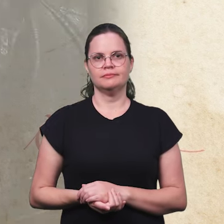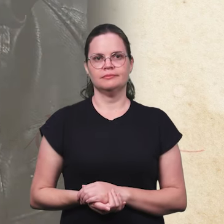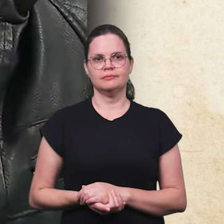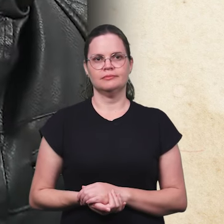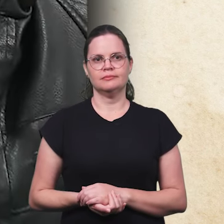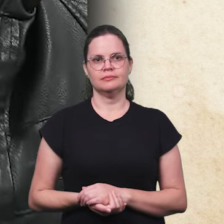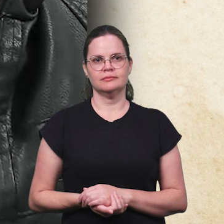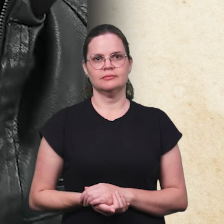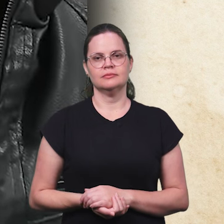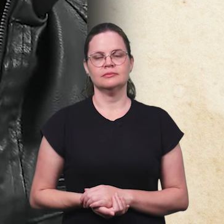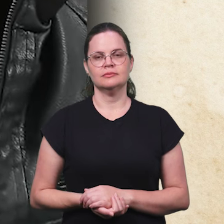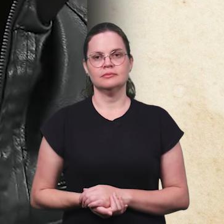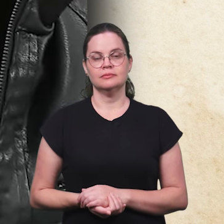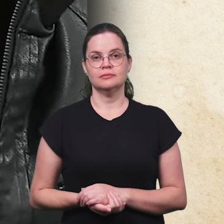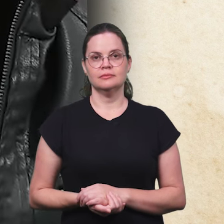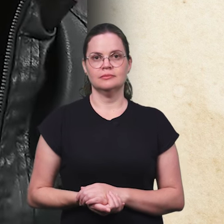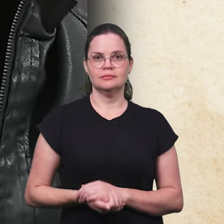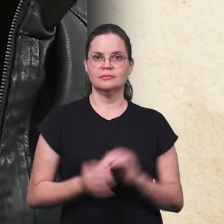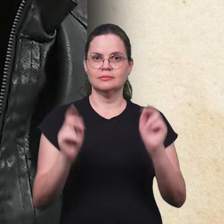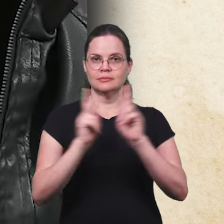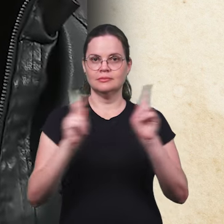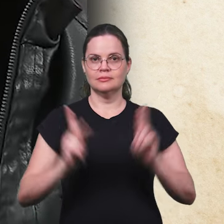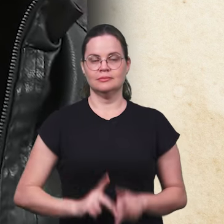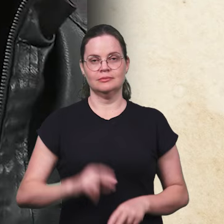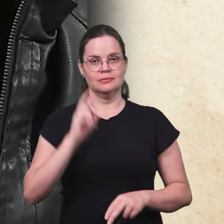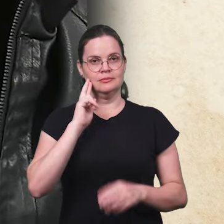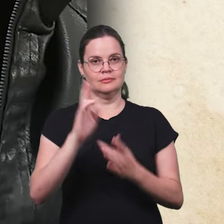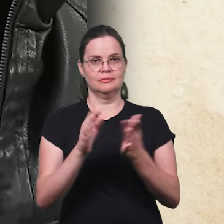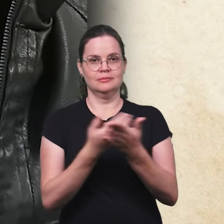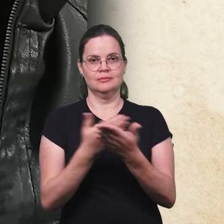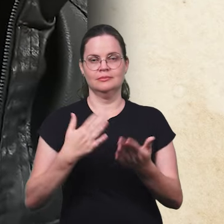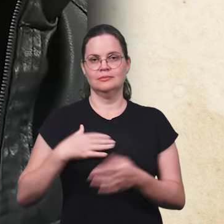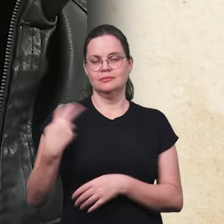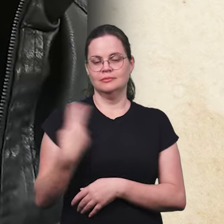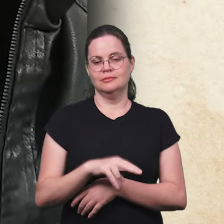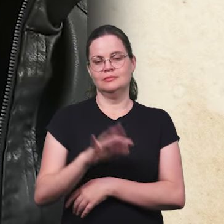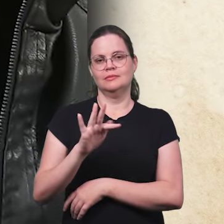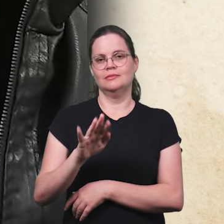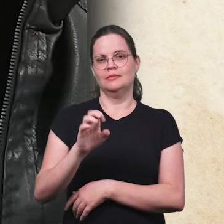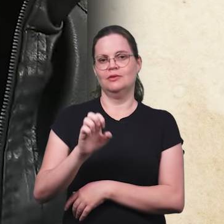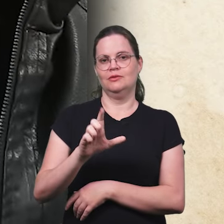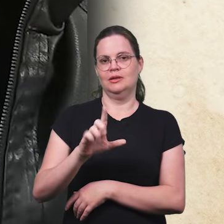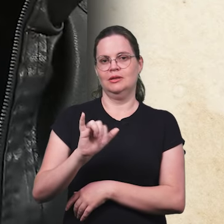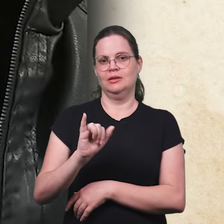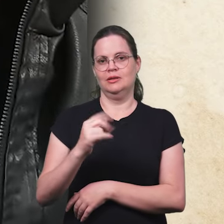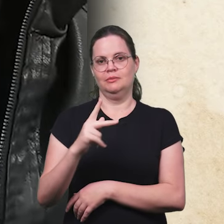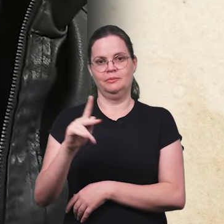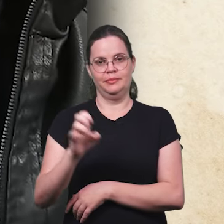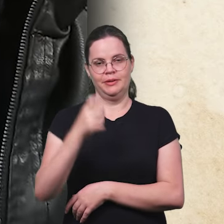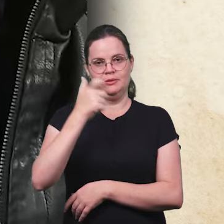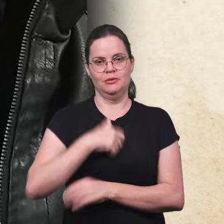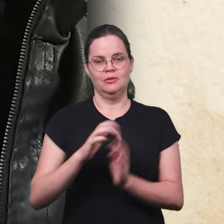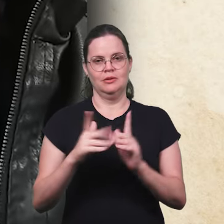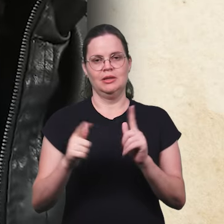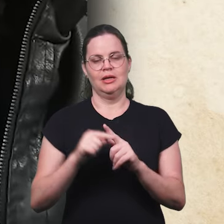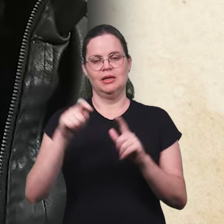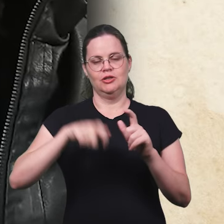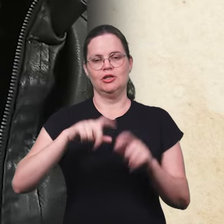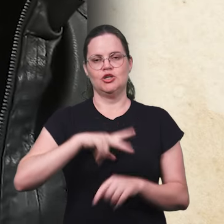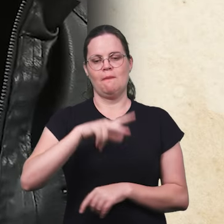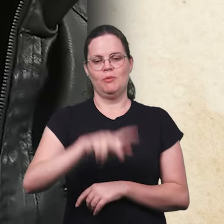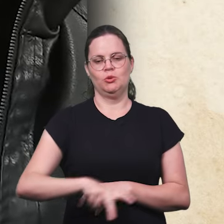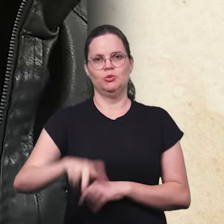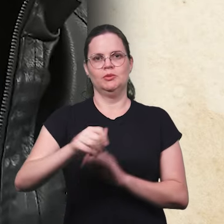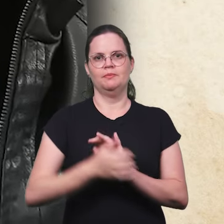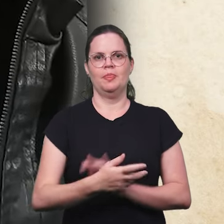A paz do Senhor, irmãos. Me chamo Felipe Menezes, sou da igreja de Estarreja, Portugal, Ministério Pastor Rodrigo